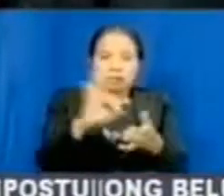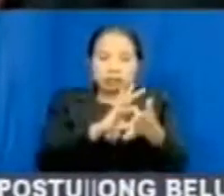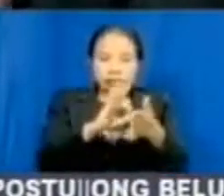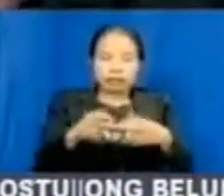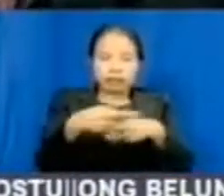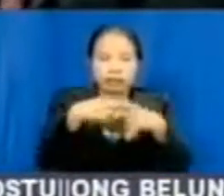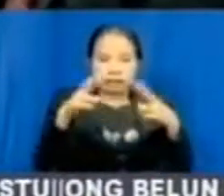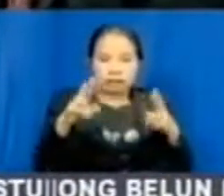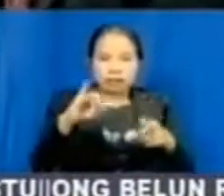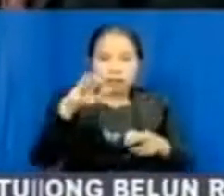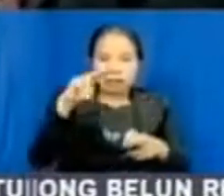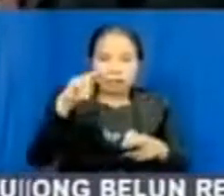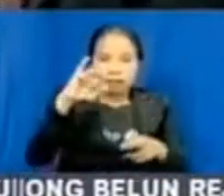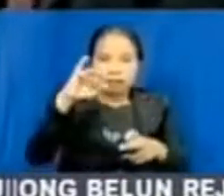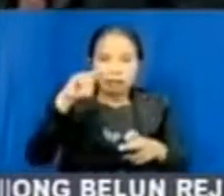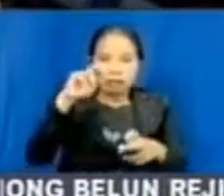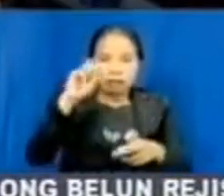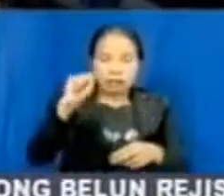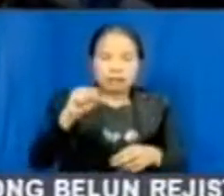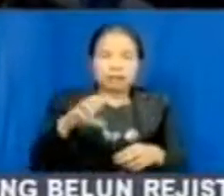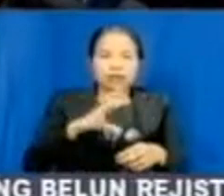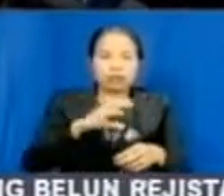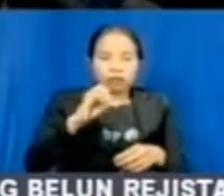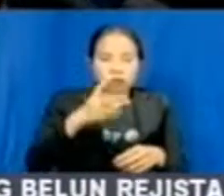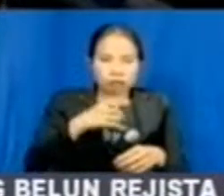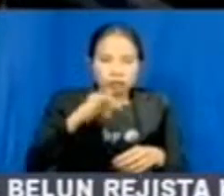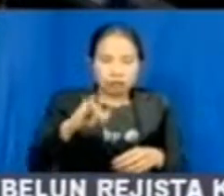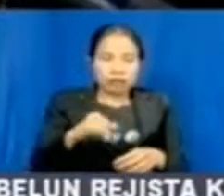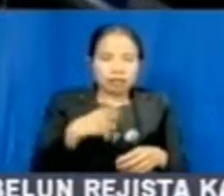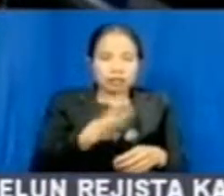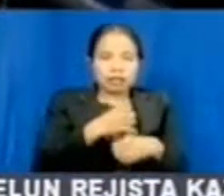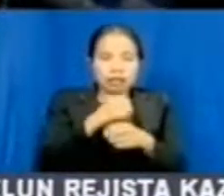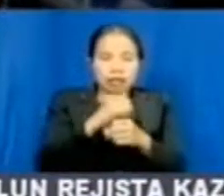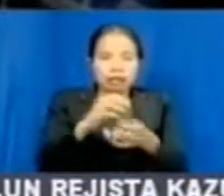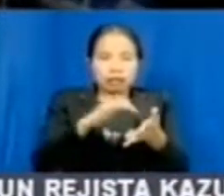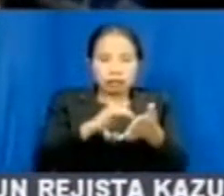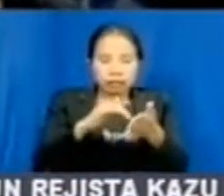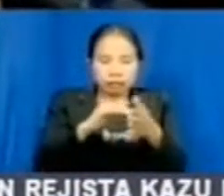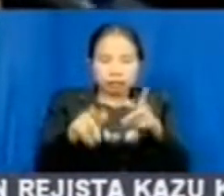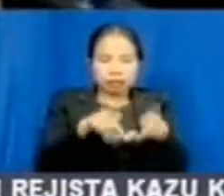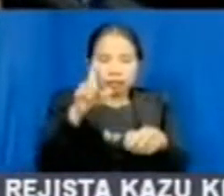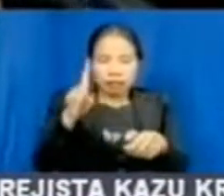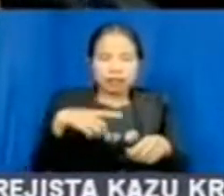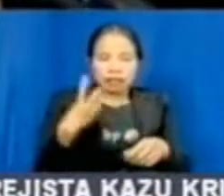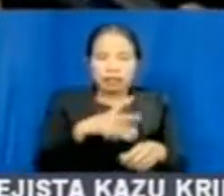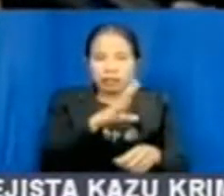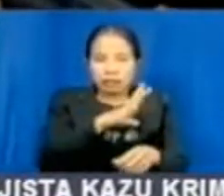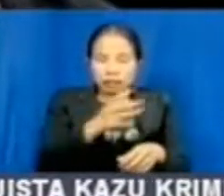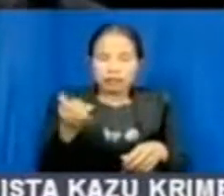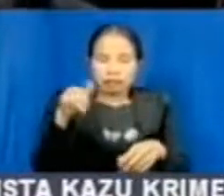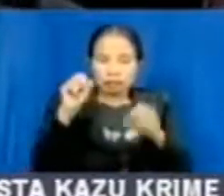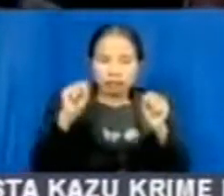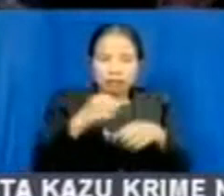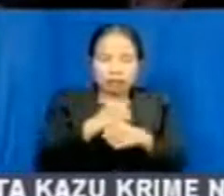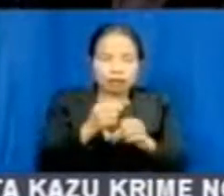a salão INS Comoro Dili. Mas aqui quando está o treinamento para a maioria, está espera que a cerebela halo por